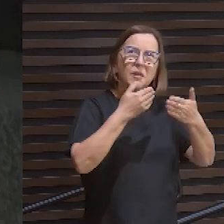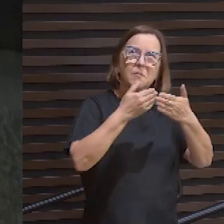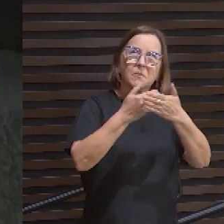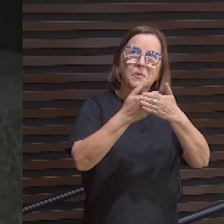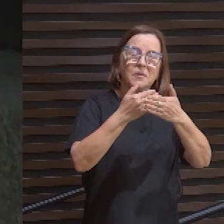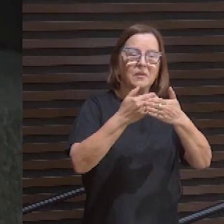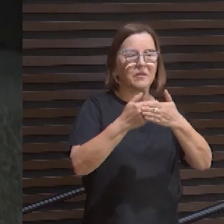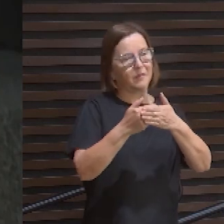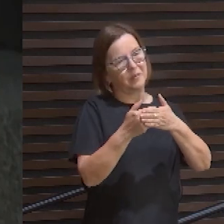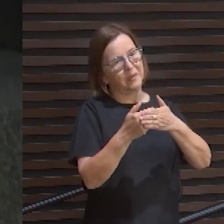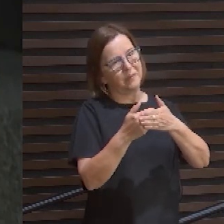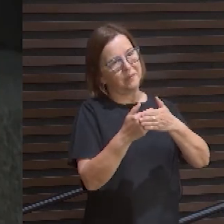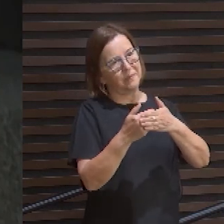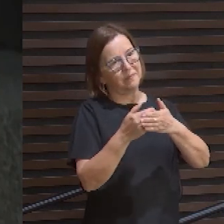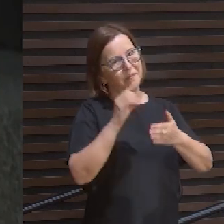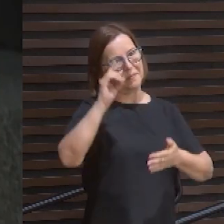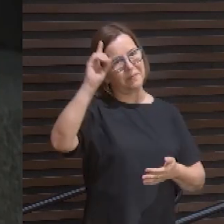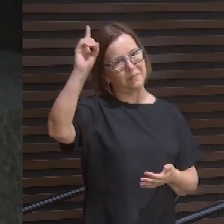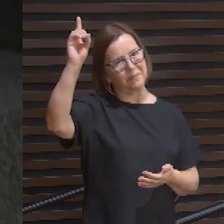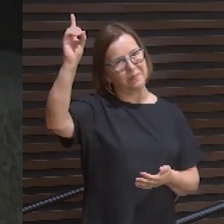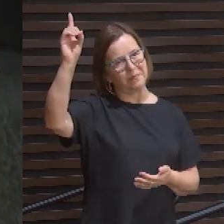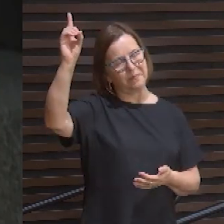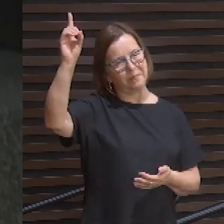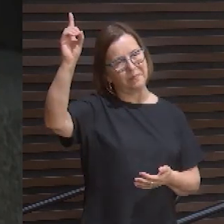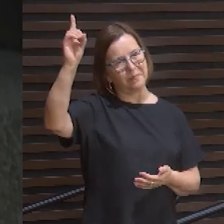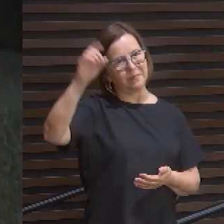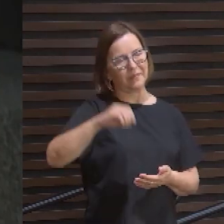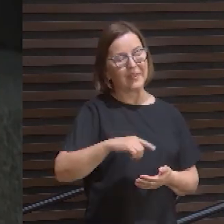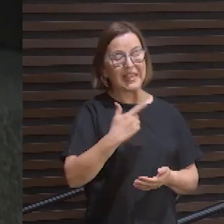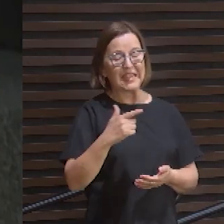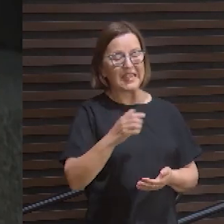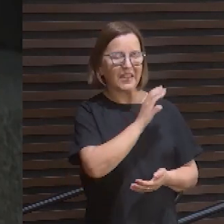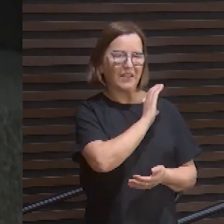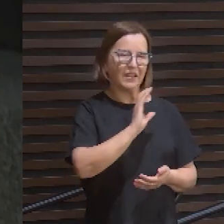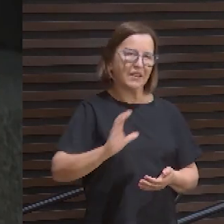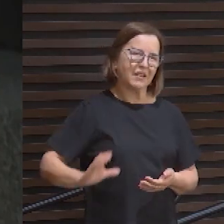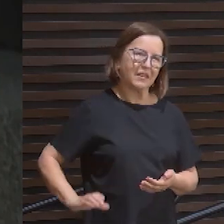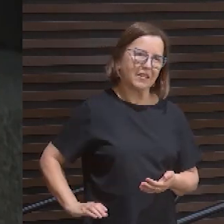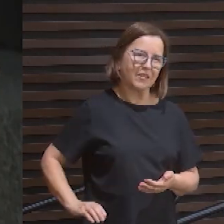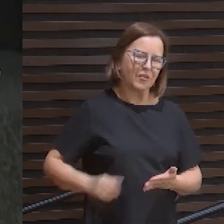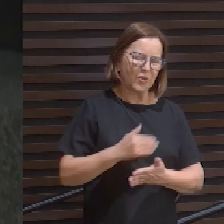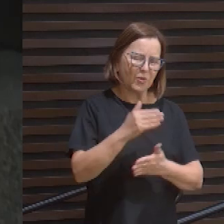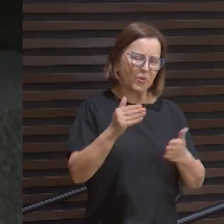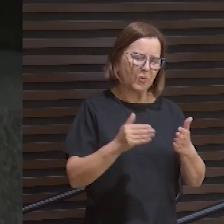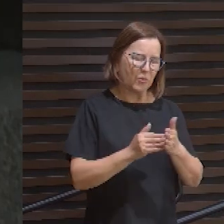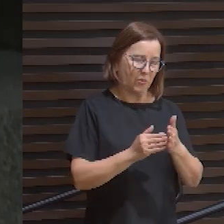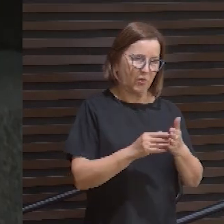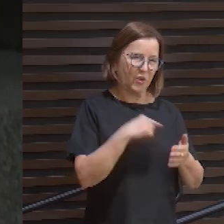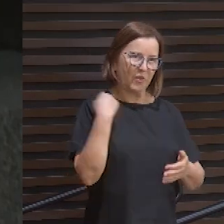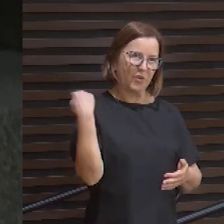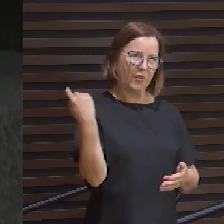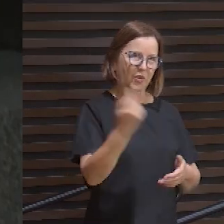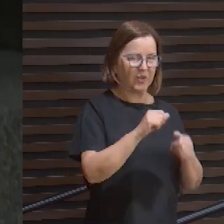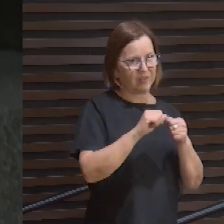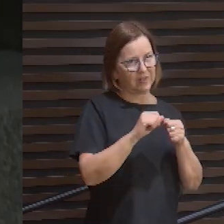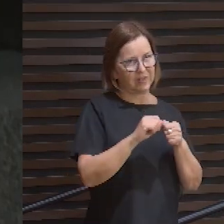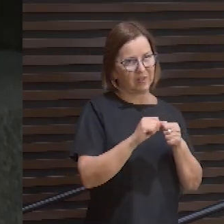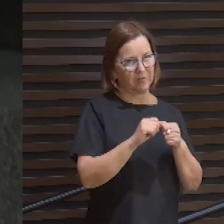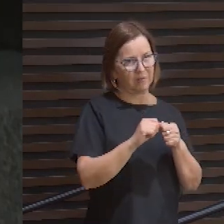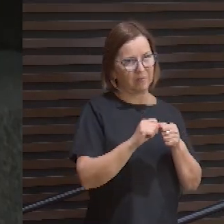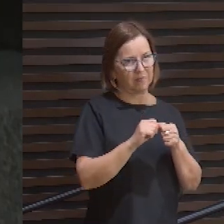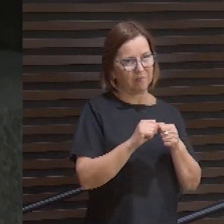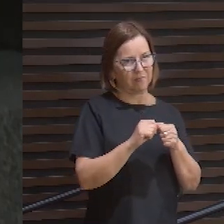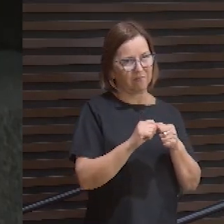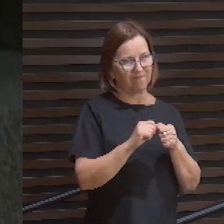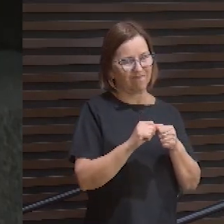aproximar de Deus. Sem Cristo, tudo que fazemos é apenas